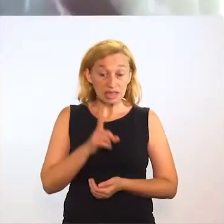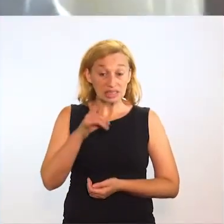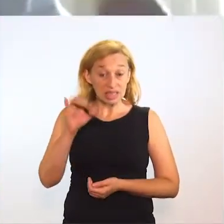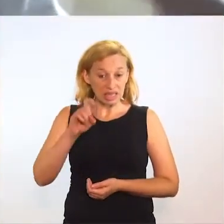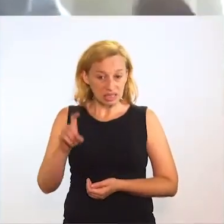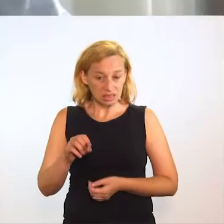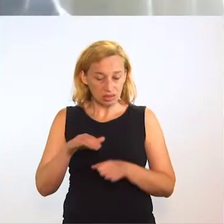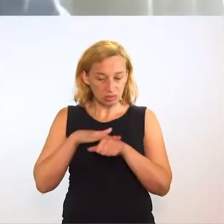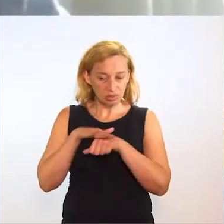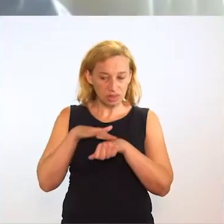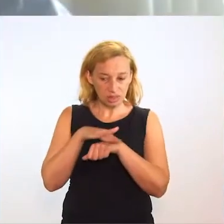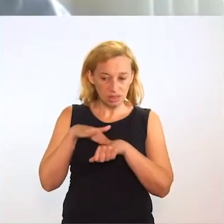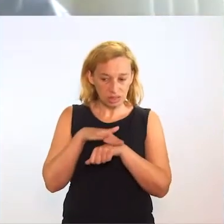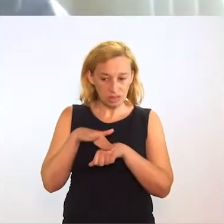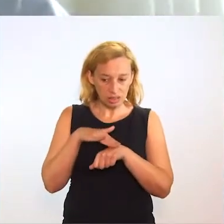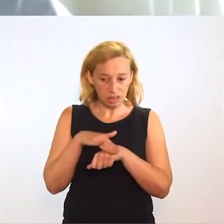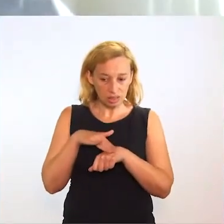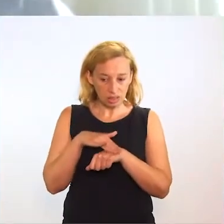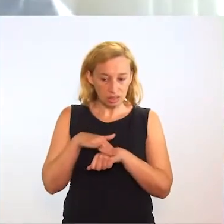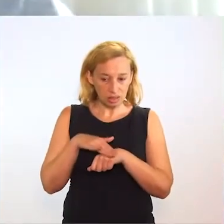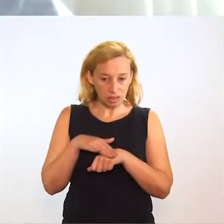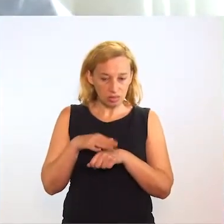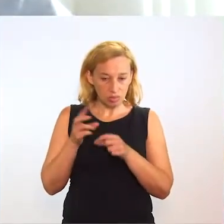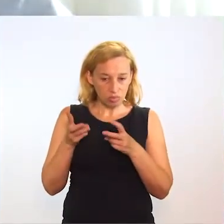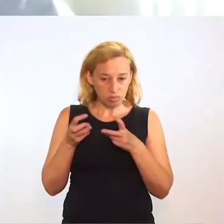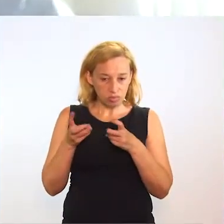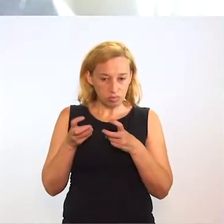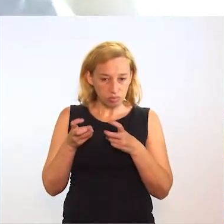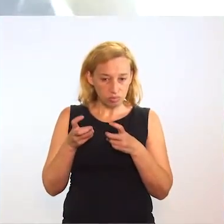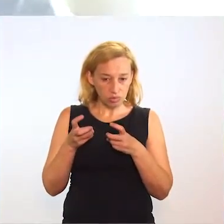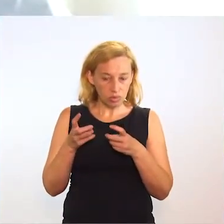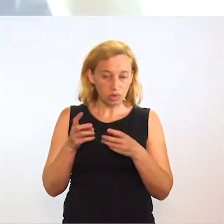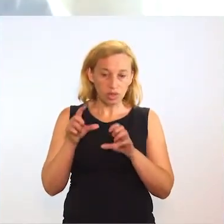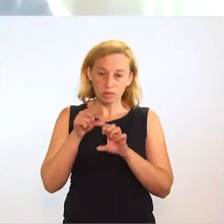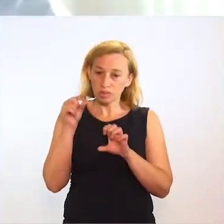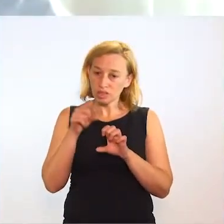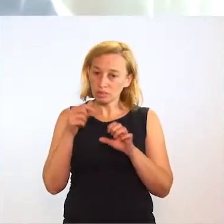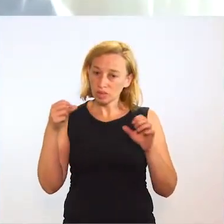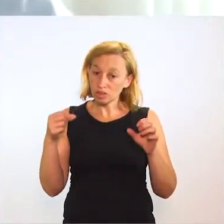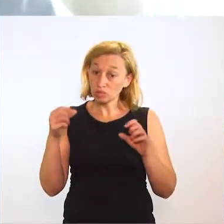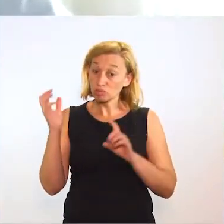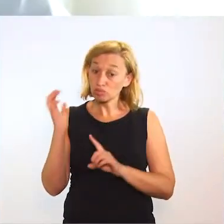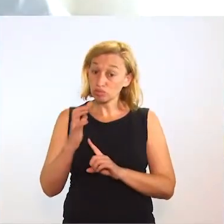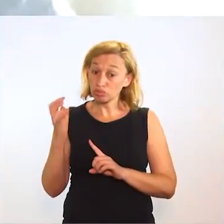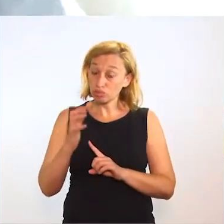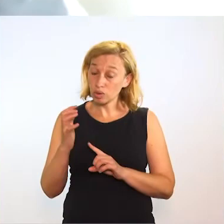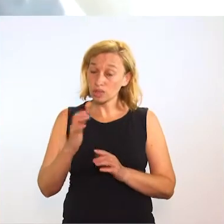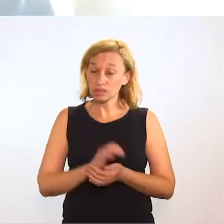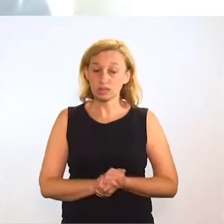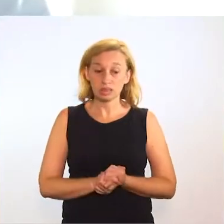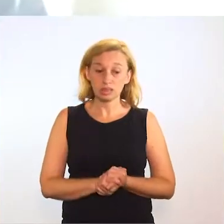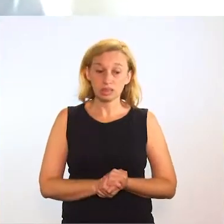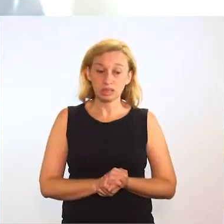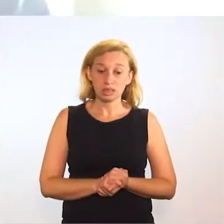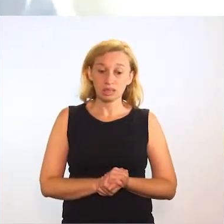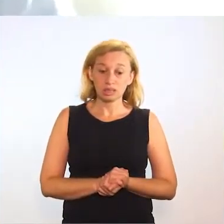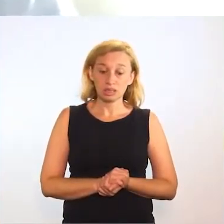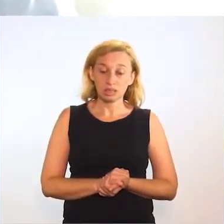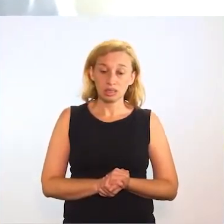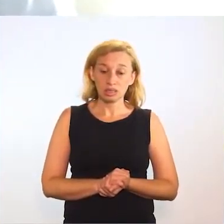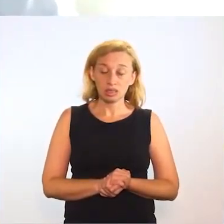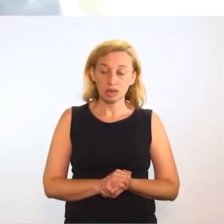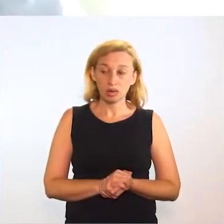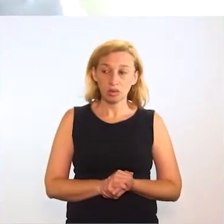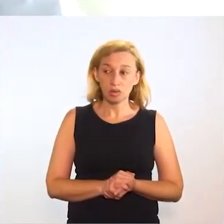quando eu e Deise começamos a conversar, que nós começamos a detectar os empreendimentos de impacto.